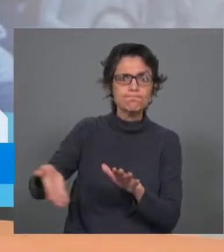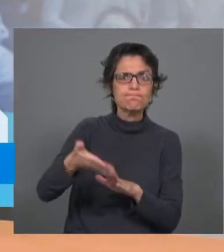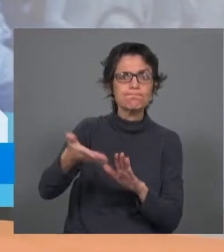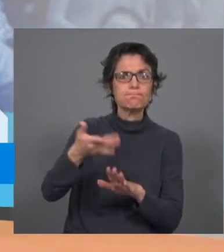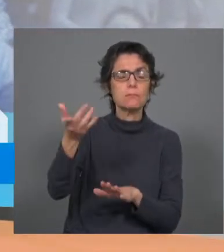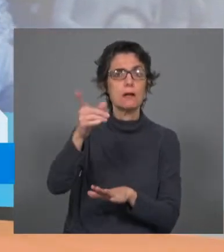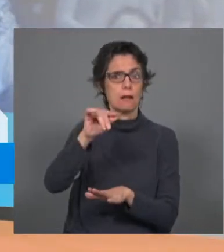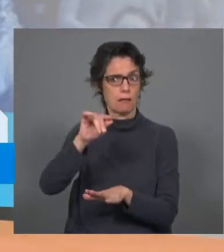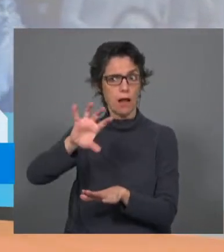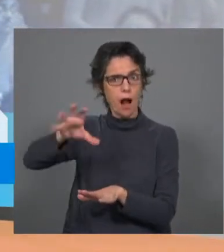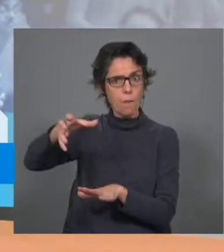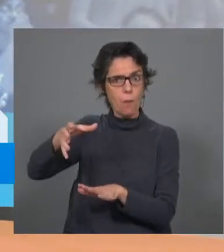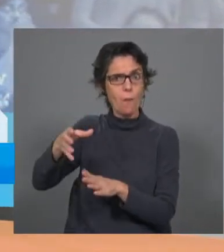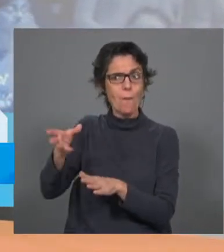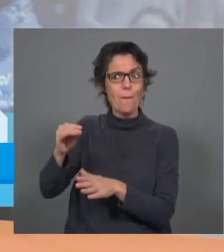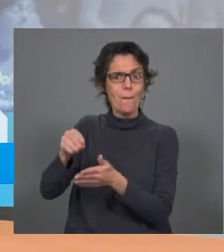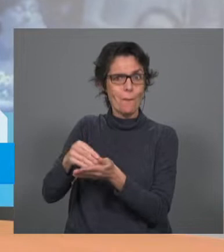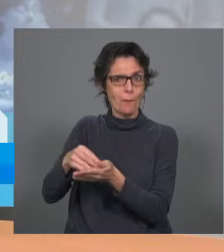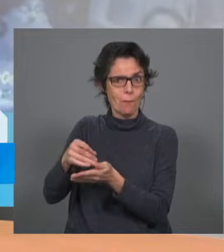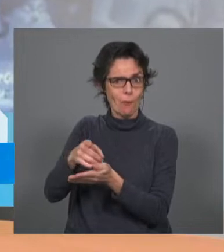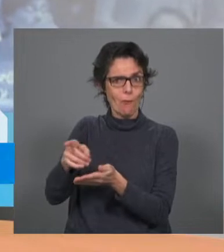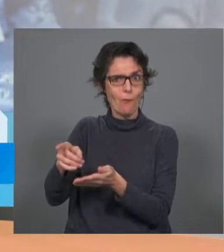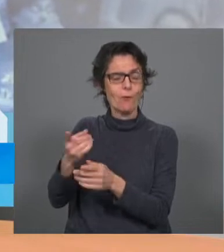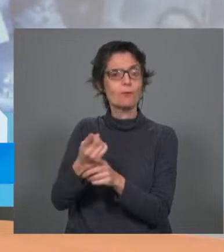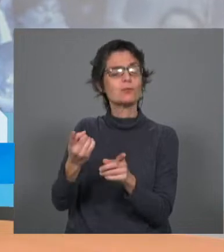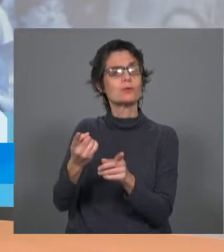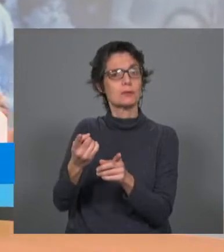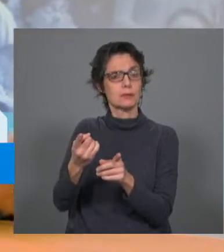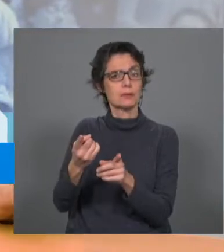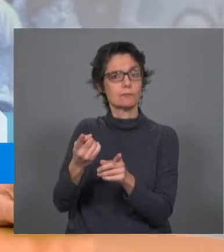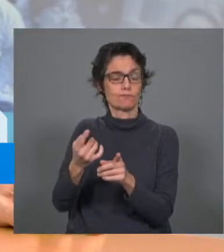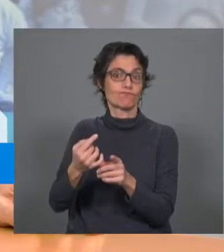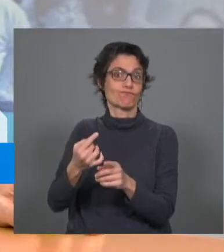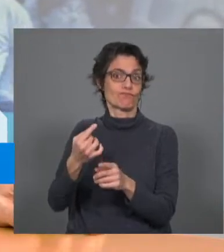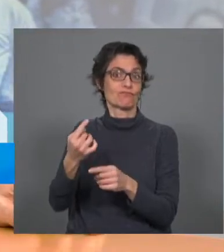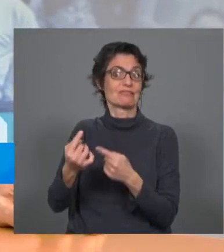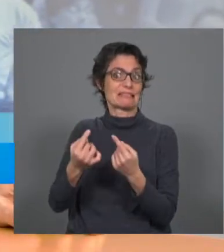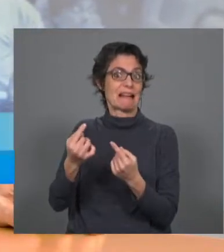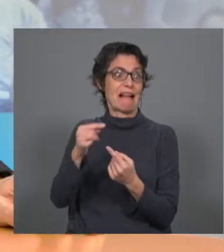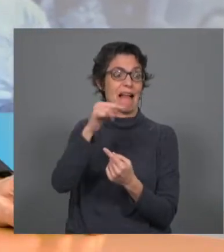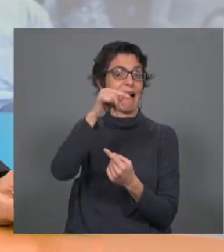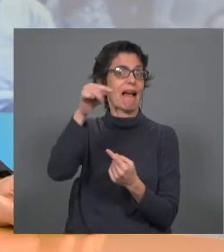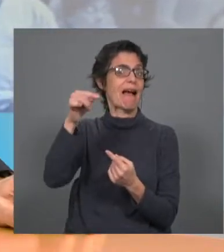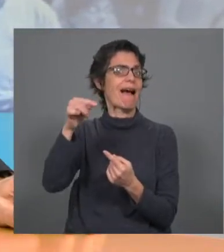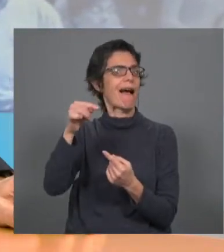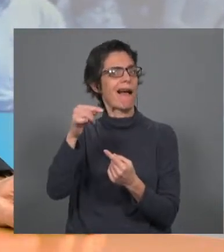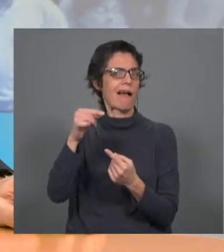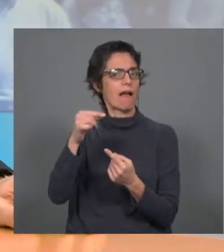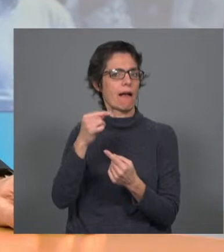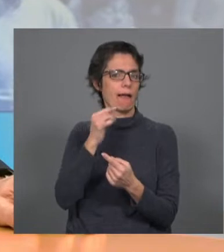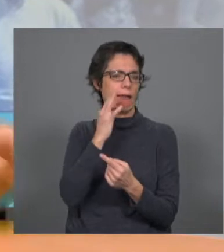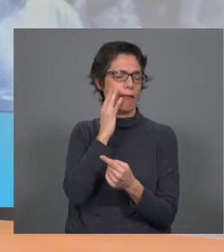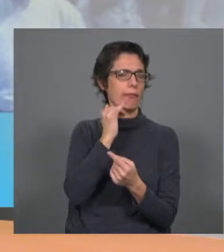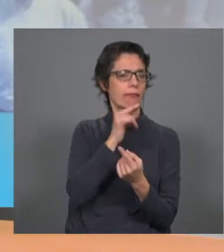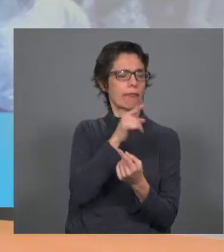países com menos recursos, porque há quem crie expedientes para que a vacina chegue mais cedo, passando